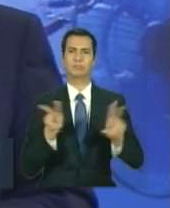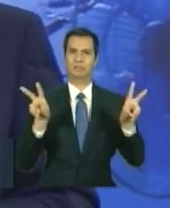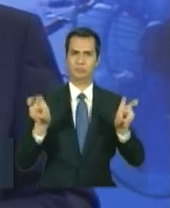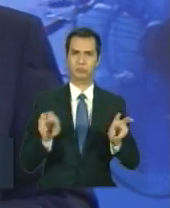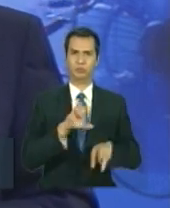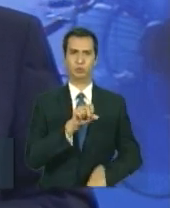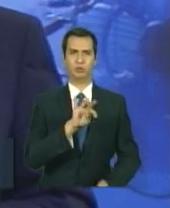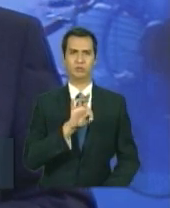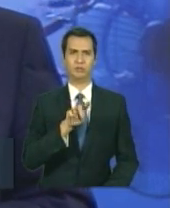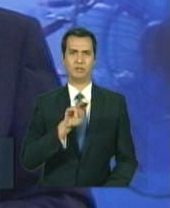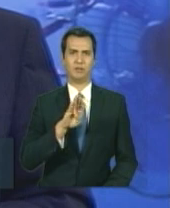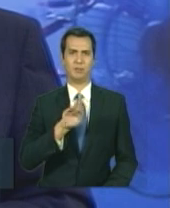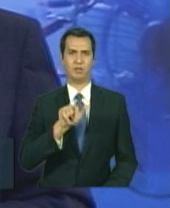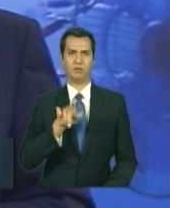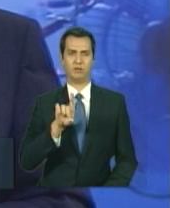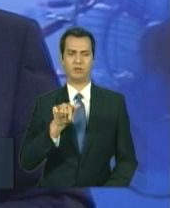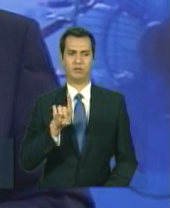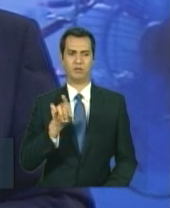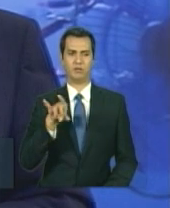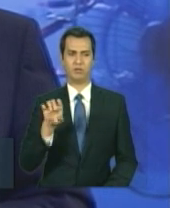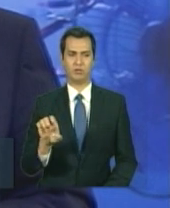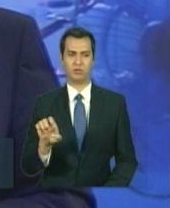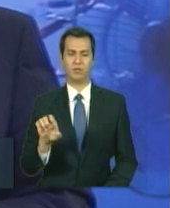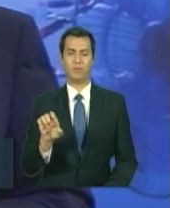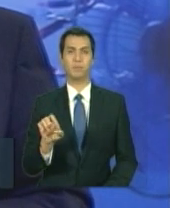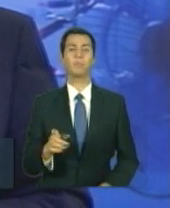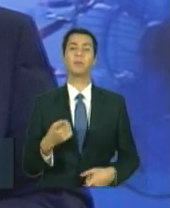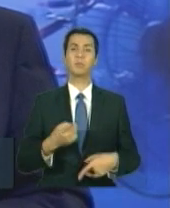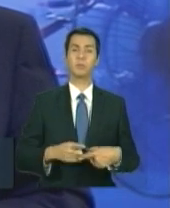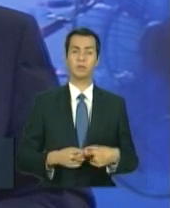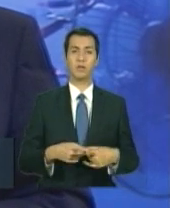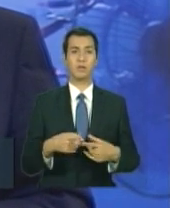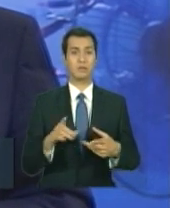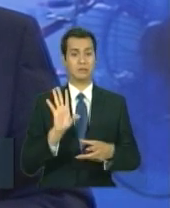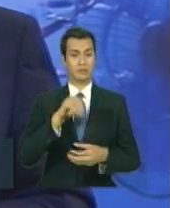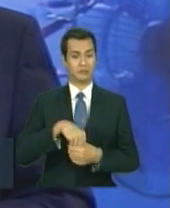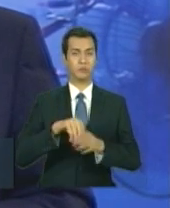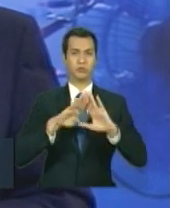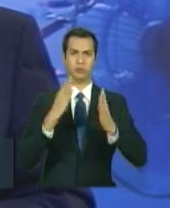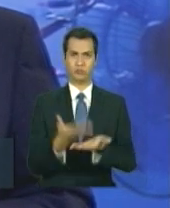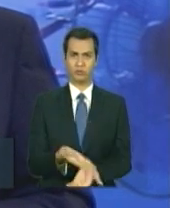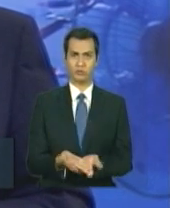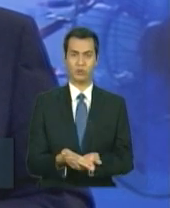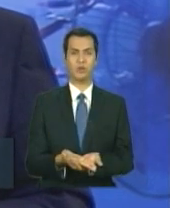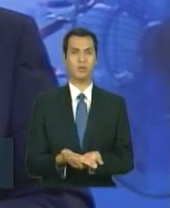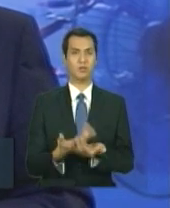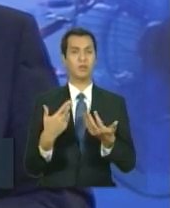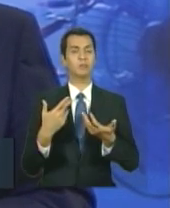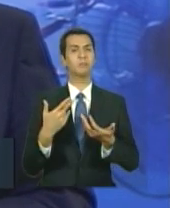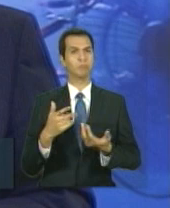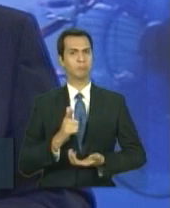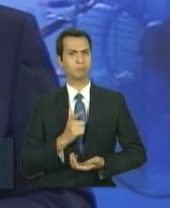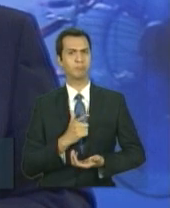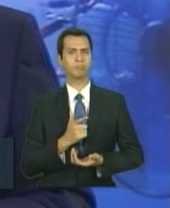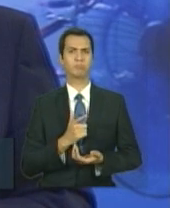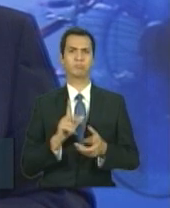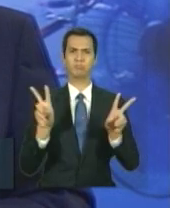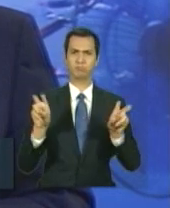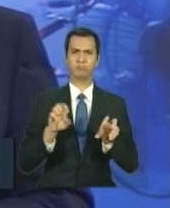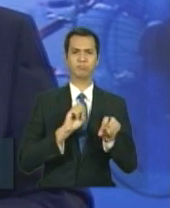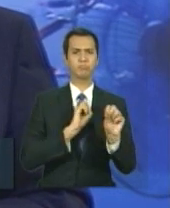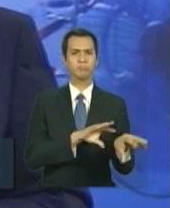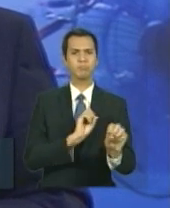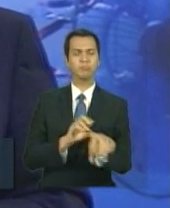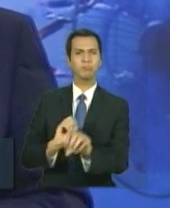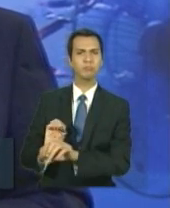todo e qualquer tema relevante ao sistema educacional na vida de professores e estudantes é a melhor forma